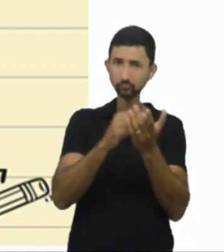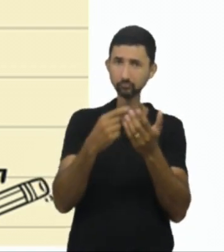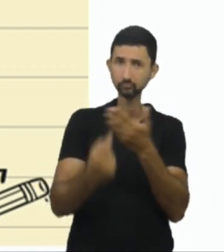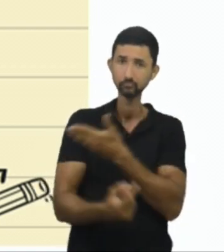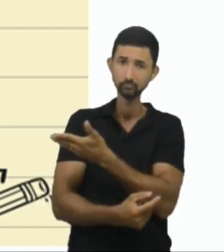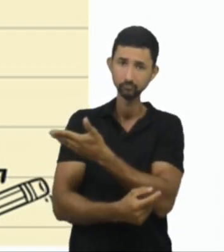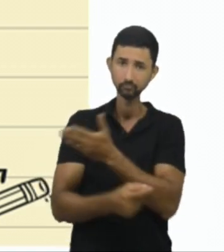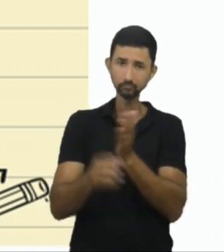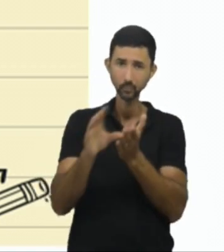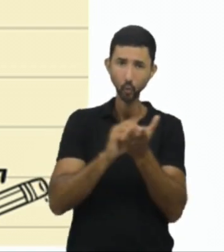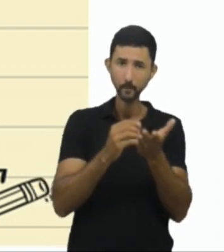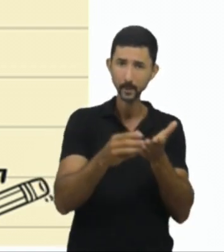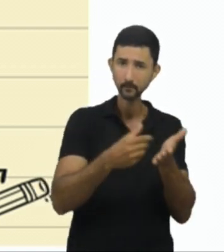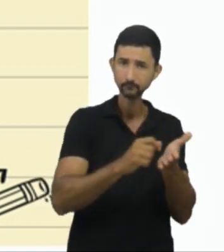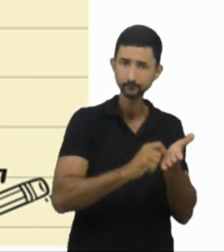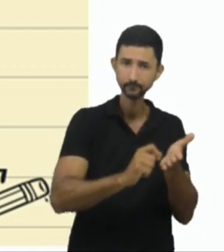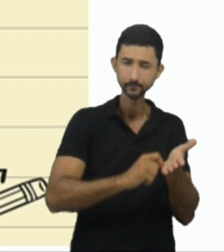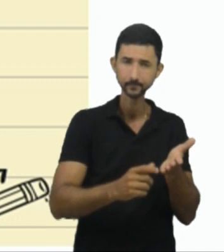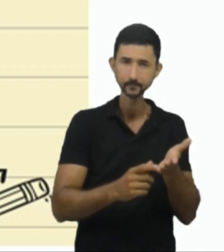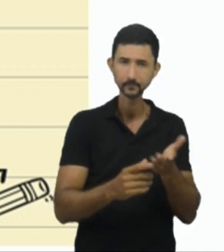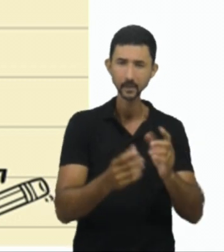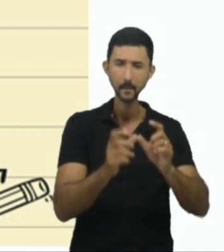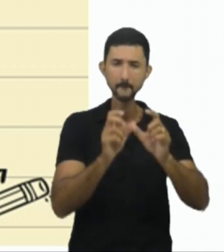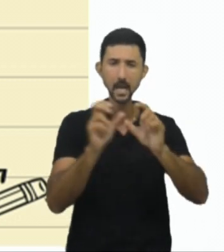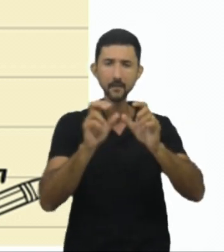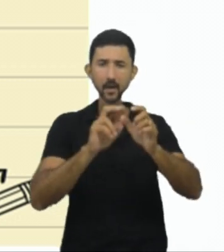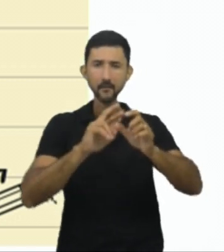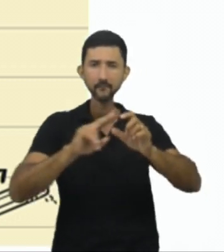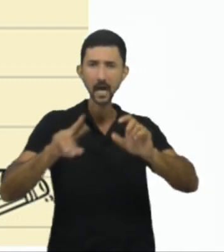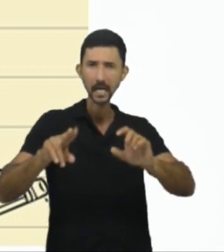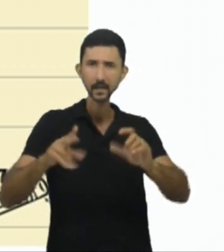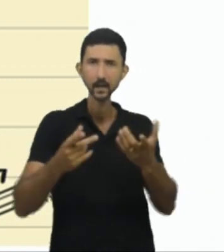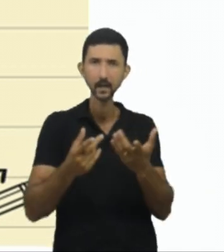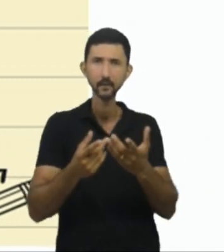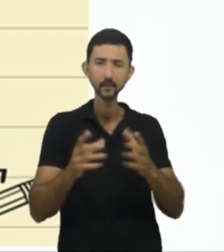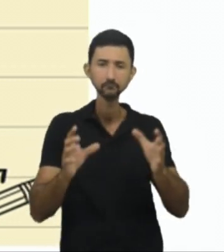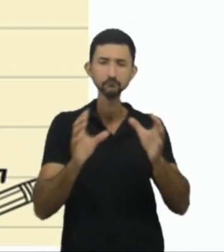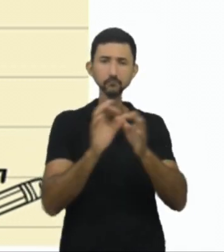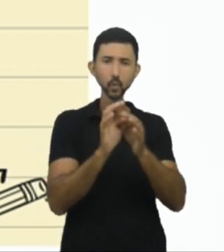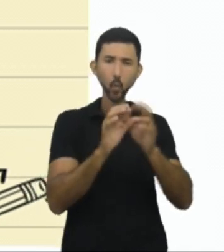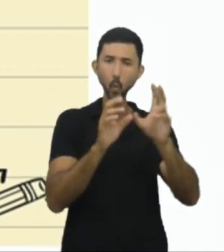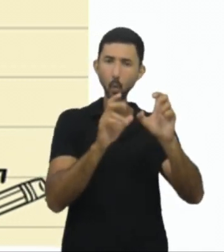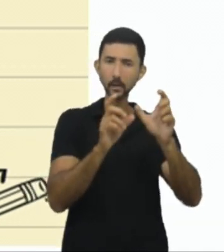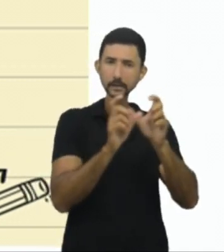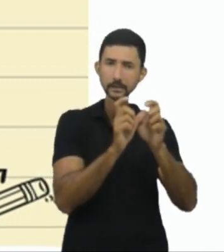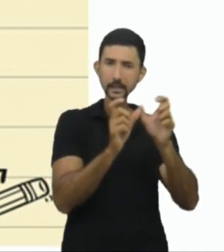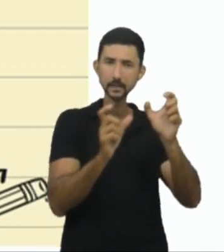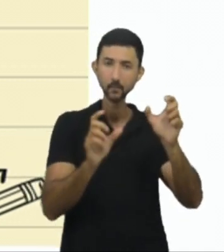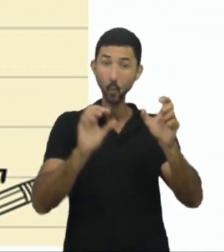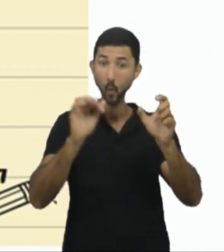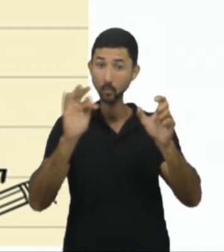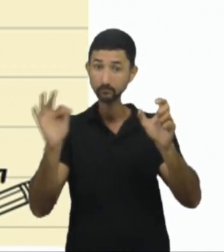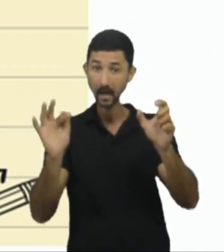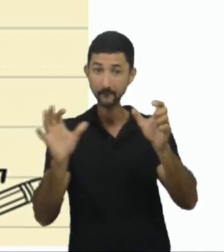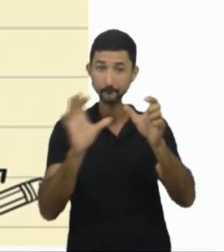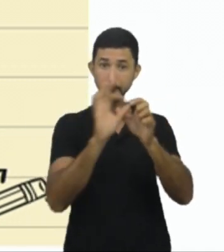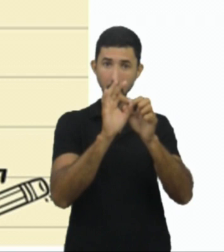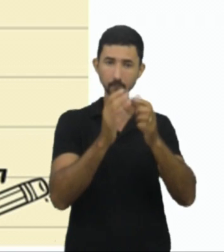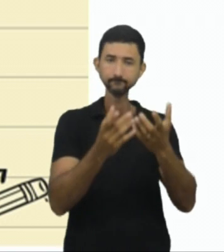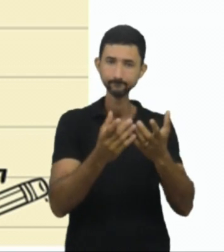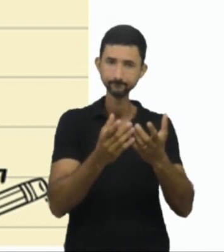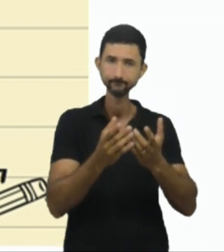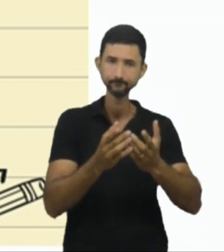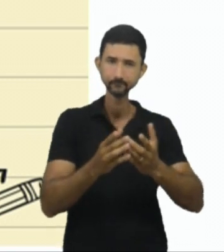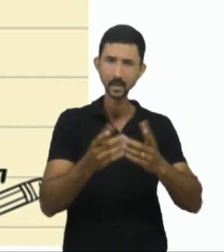seu caderno. Quando nós dizemos é a palavra invariável, aliás, que une termos de uma oração ou une orações,